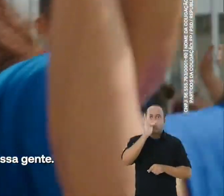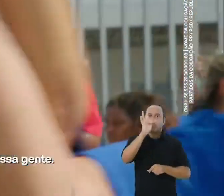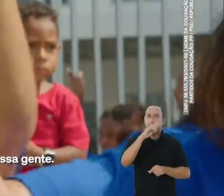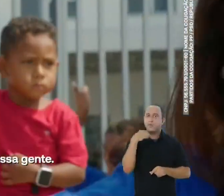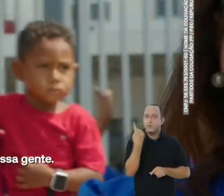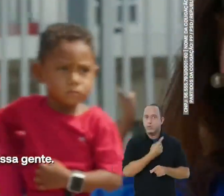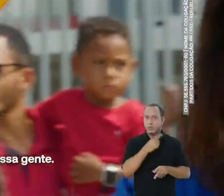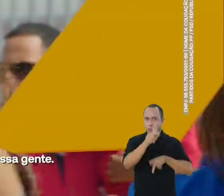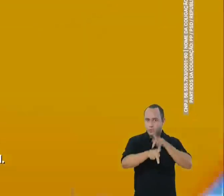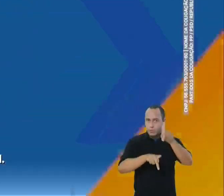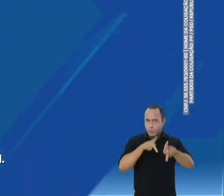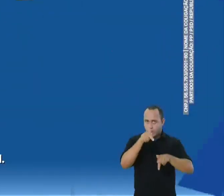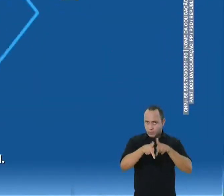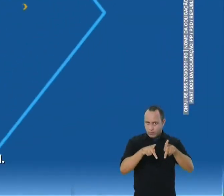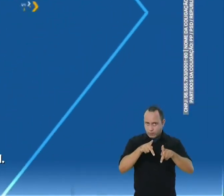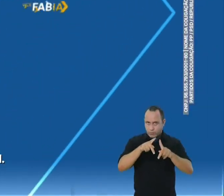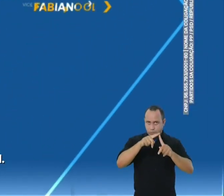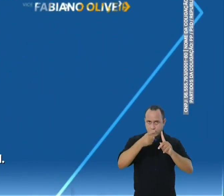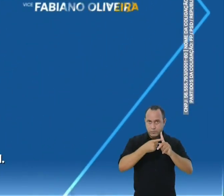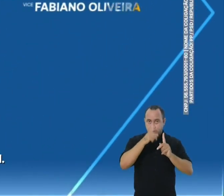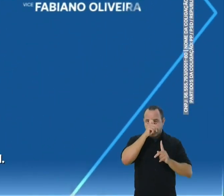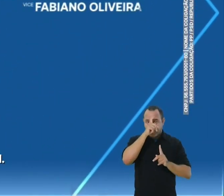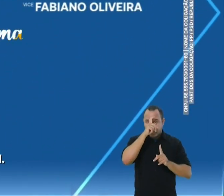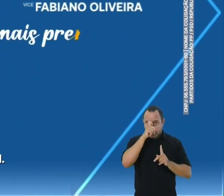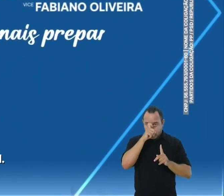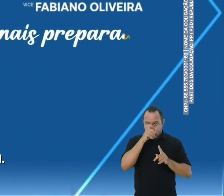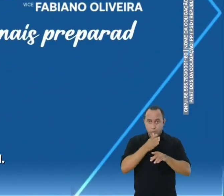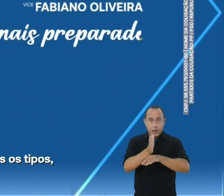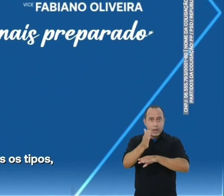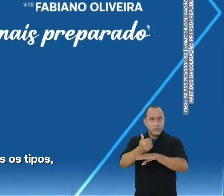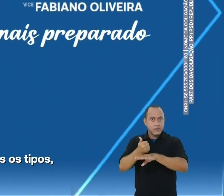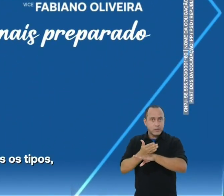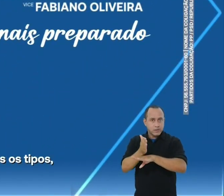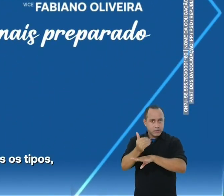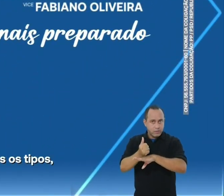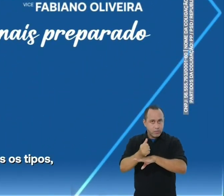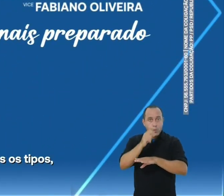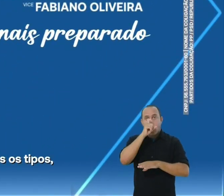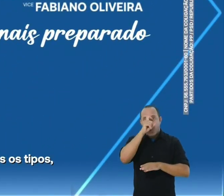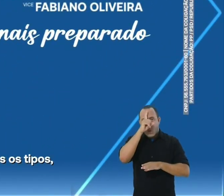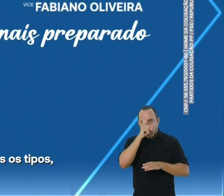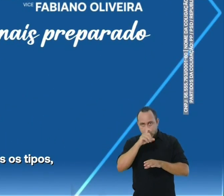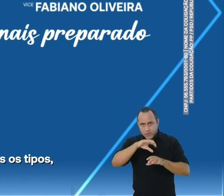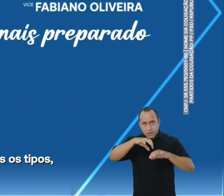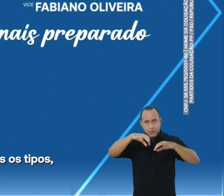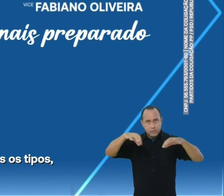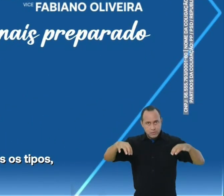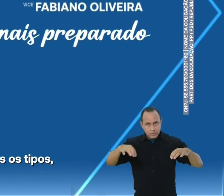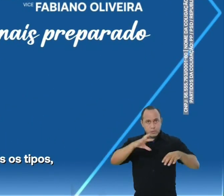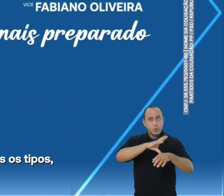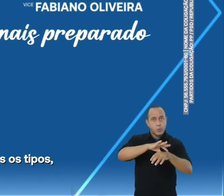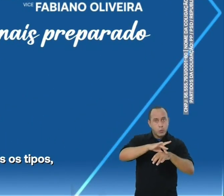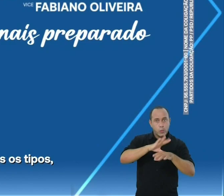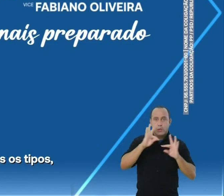futuro da nossa gente. Uma maternidade é um lugar sensível. Um hospital recebe pessoas doentes de todos os tipos